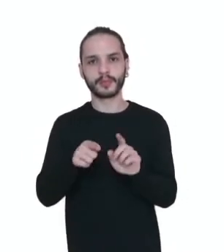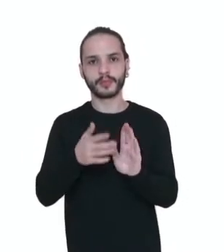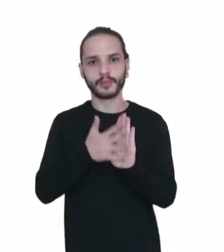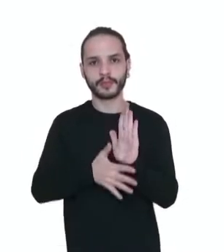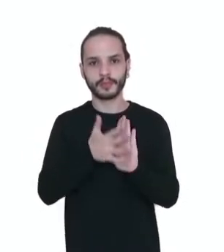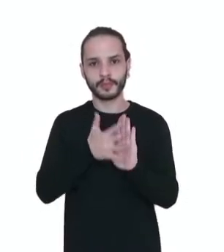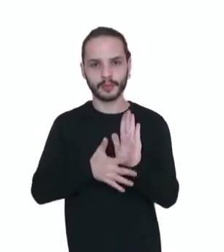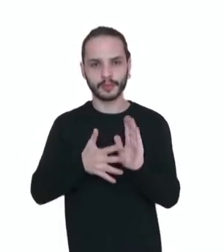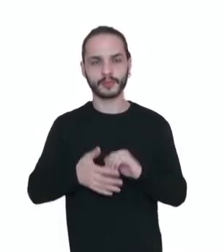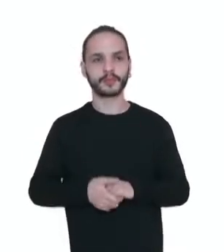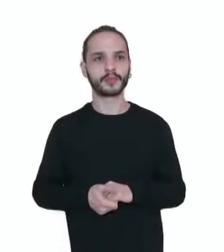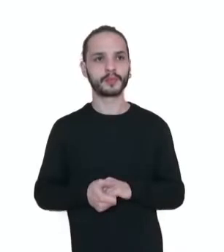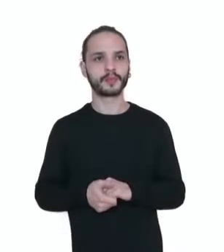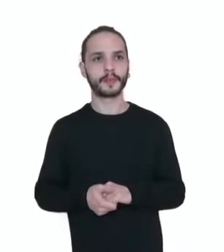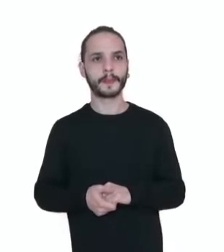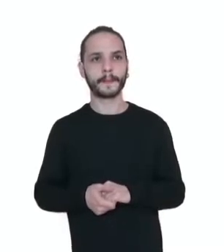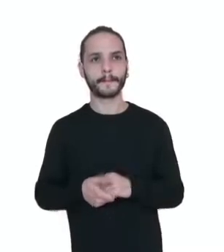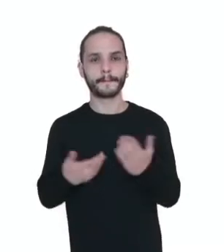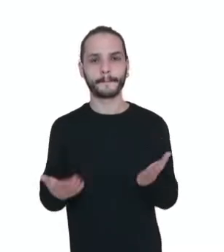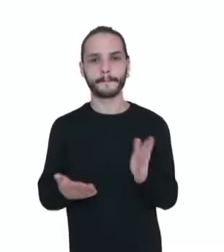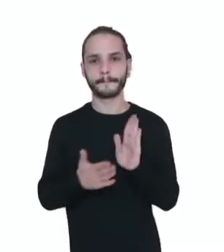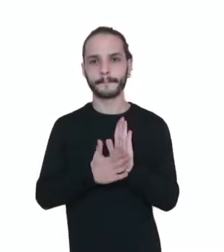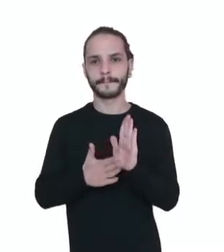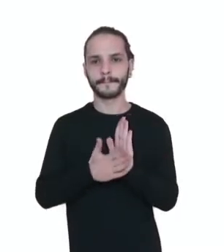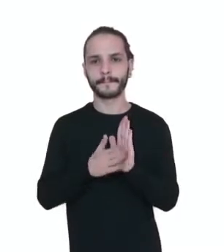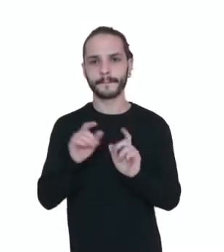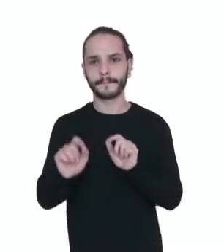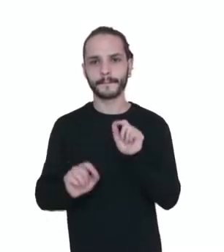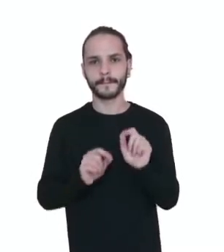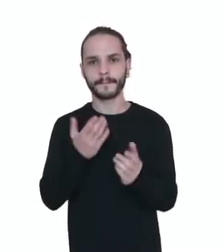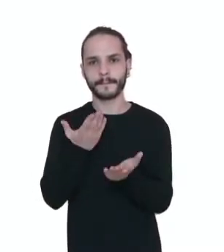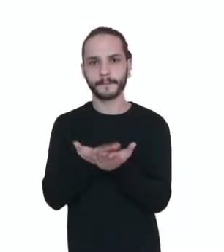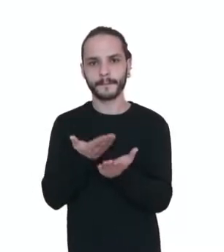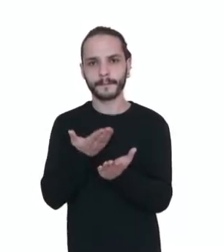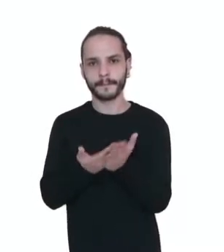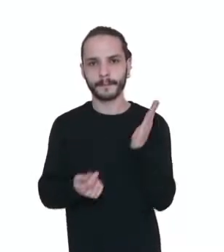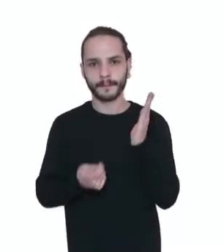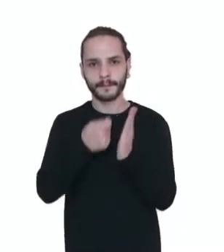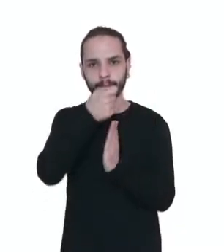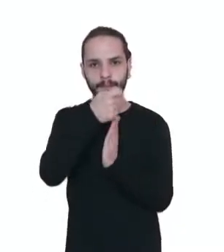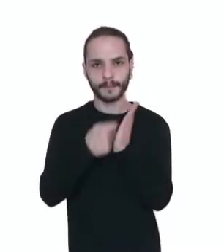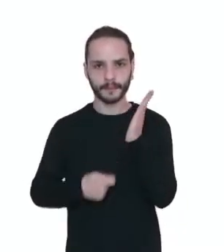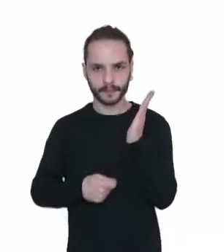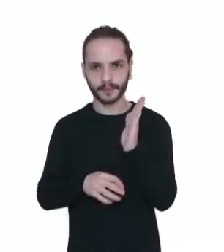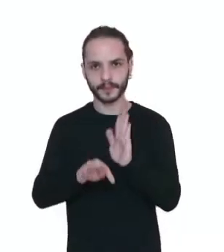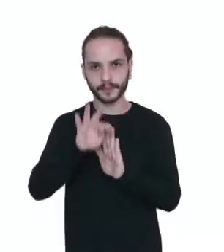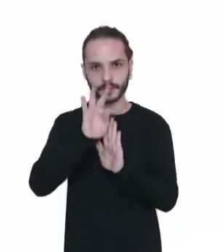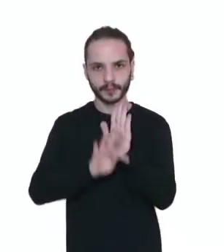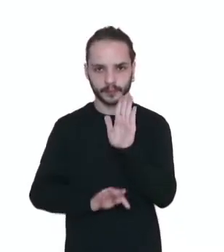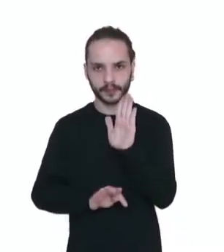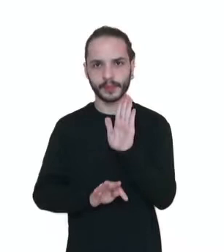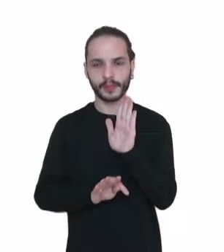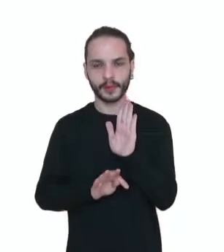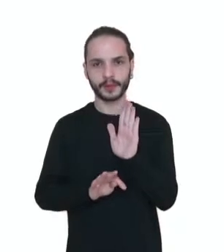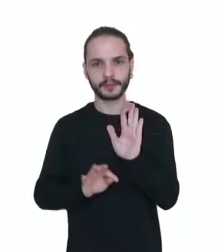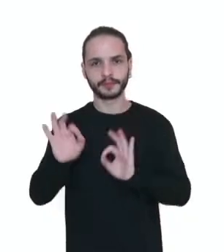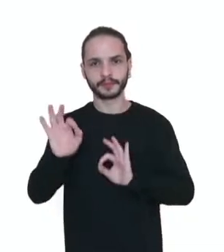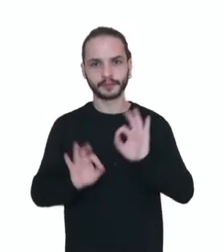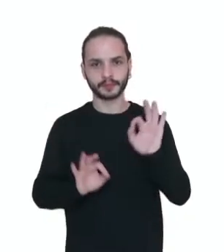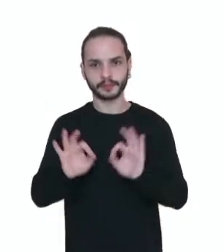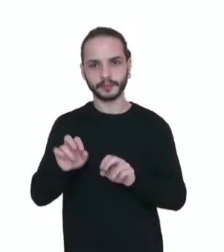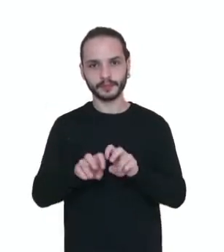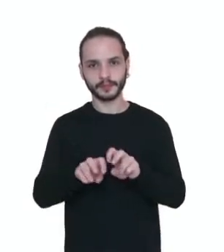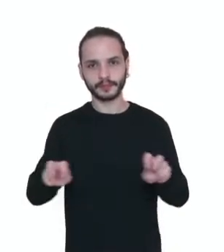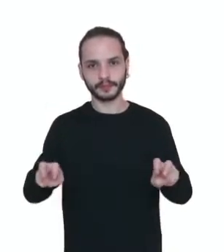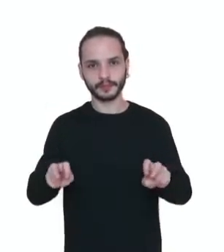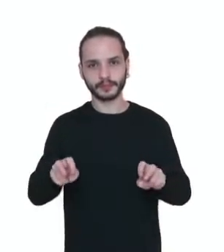nossa sugestão é que a aula seja uma aula visando a produção textual, né? E vamos planejar um júri simulado. Então, a